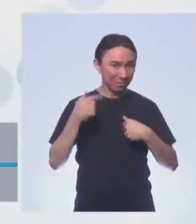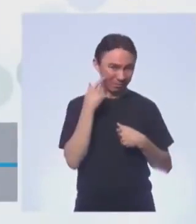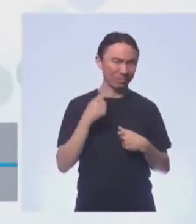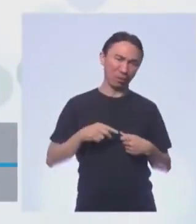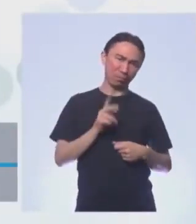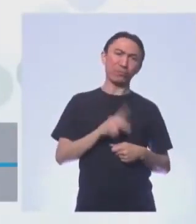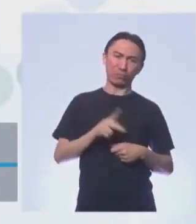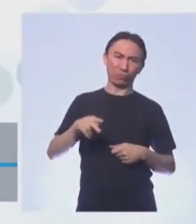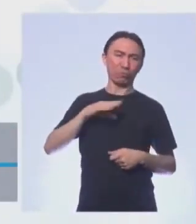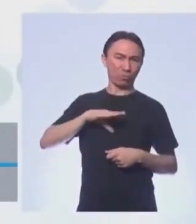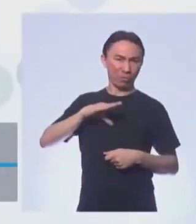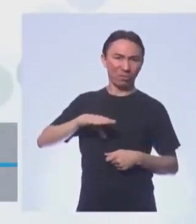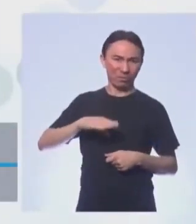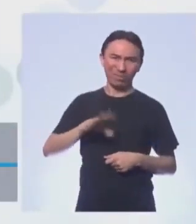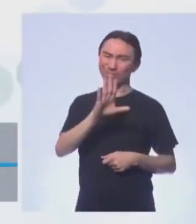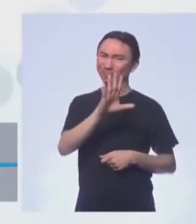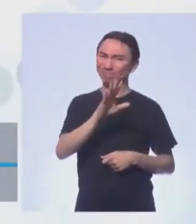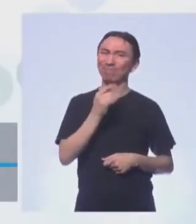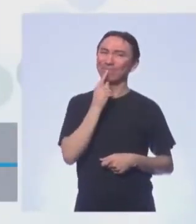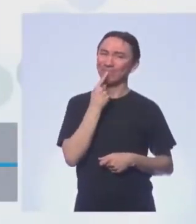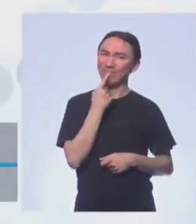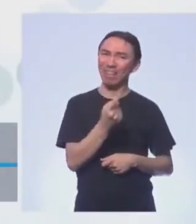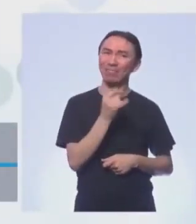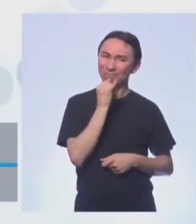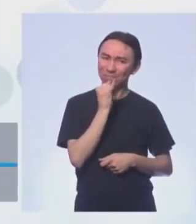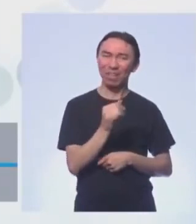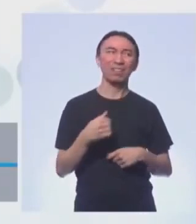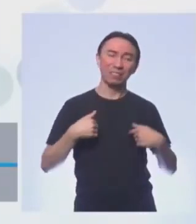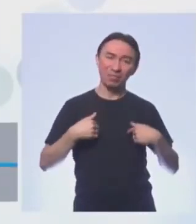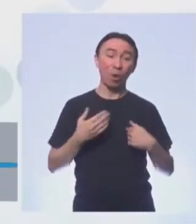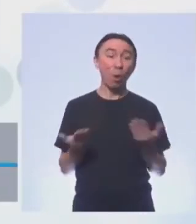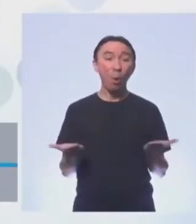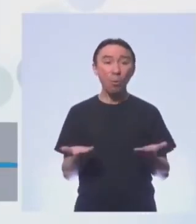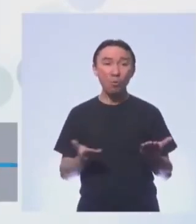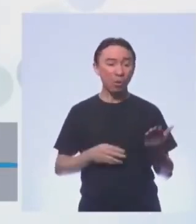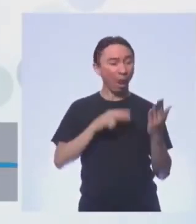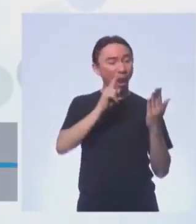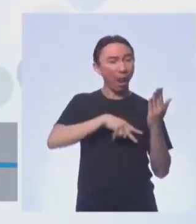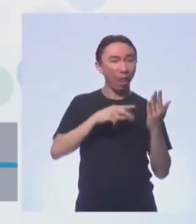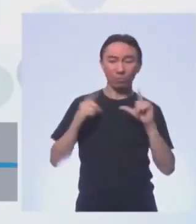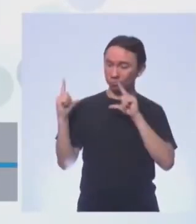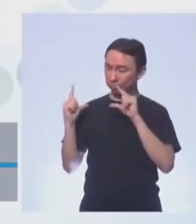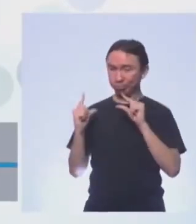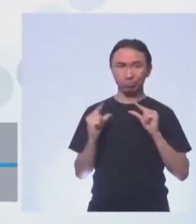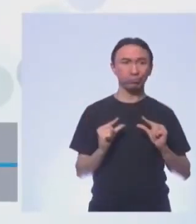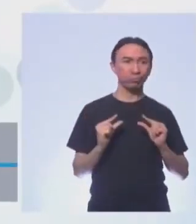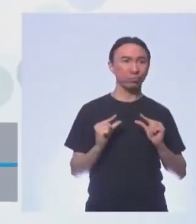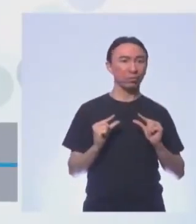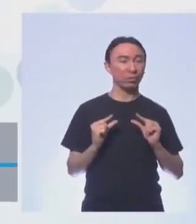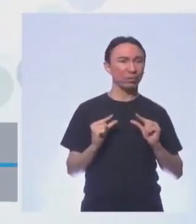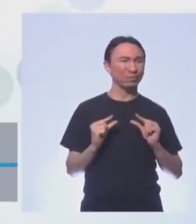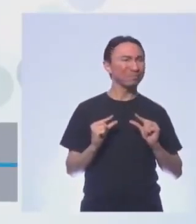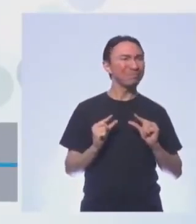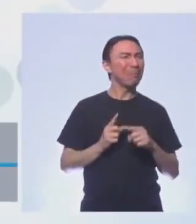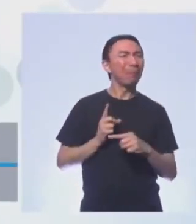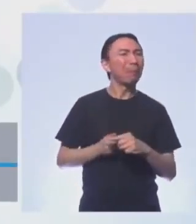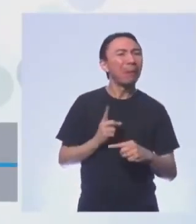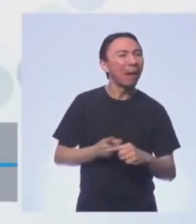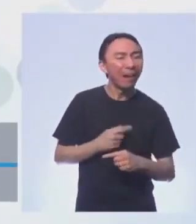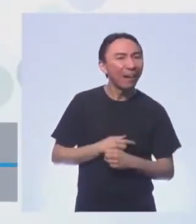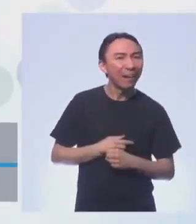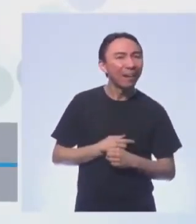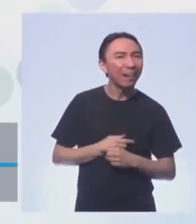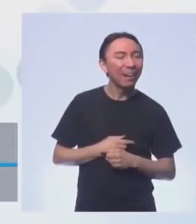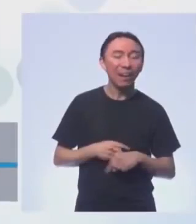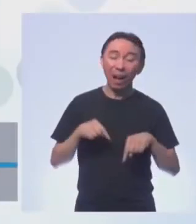Eu leio bem menos do que eu lia quando era adolescente. Então, e a gente vai entender por que isso aconteceu, né? Que isso é uma tendência